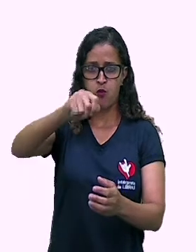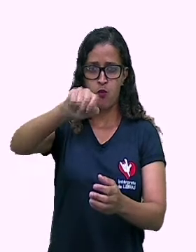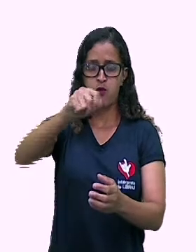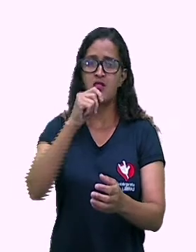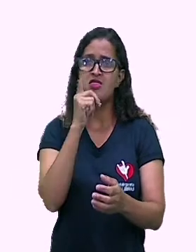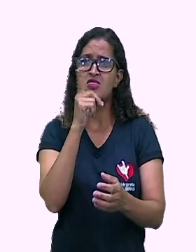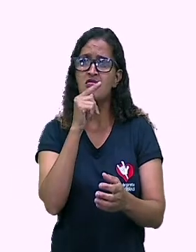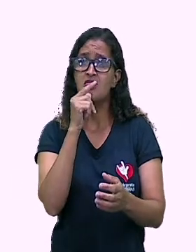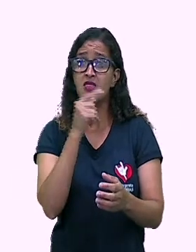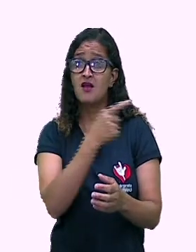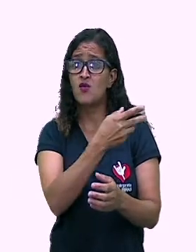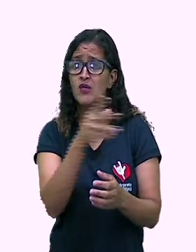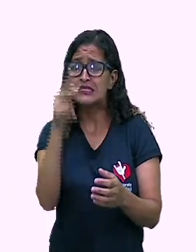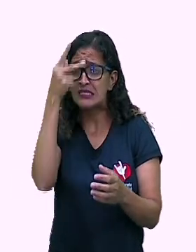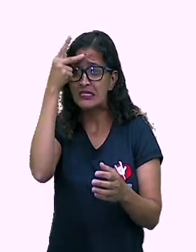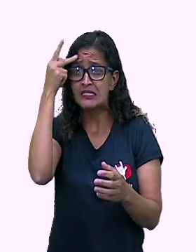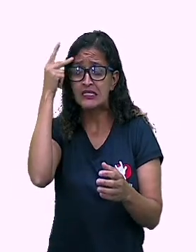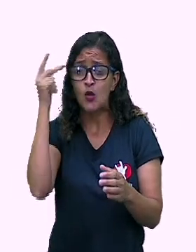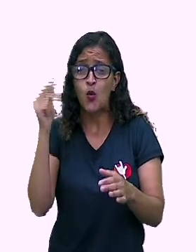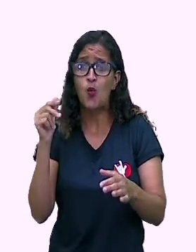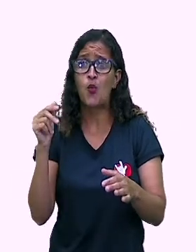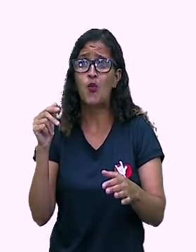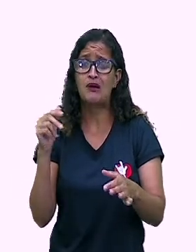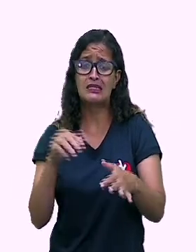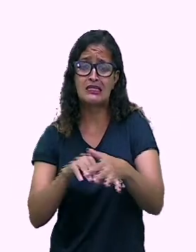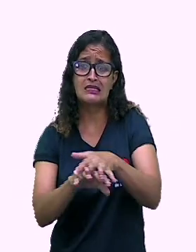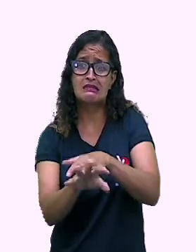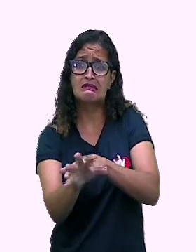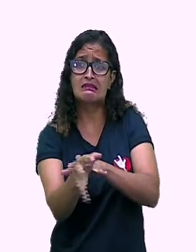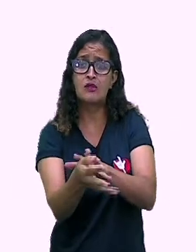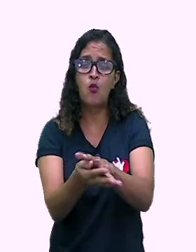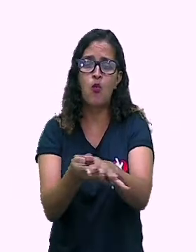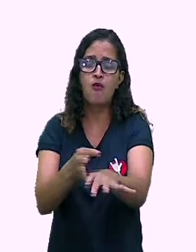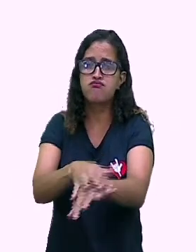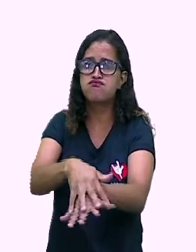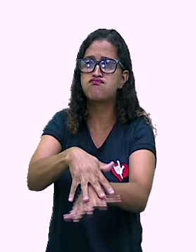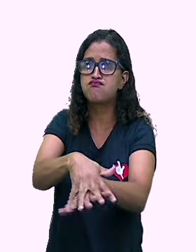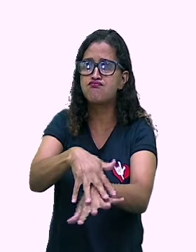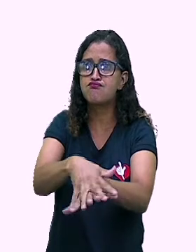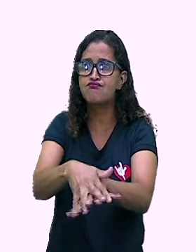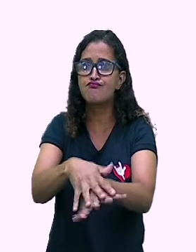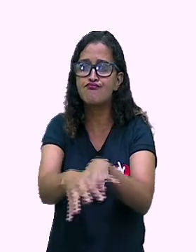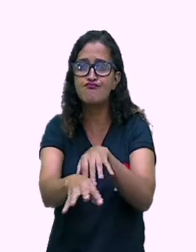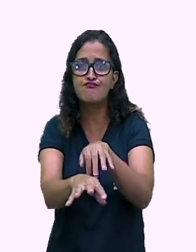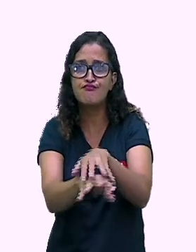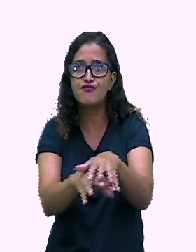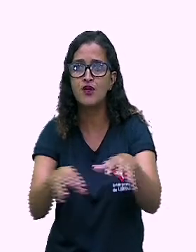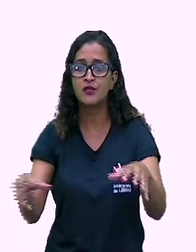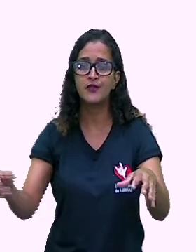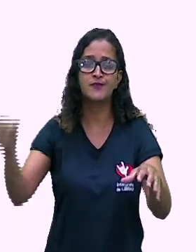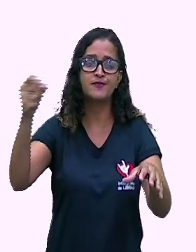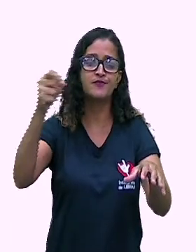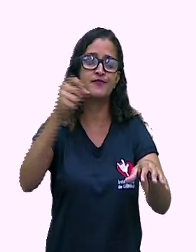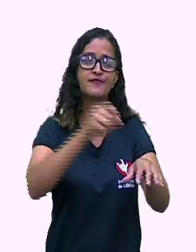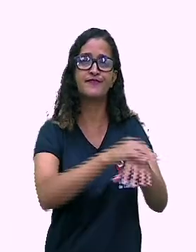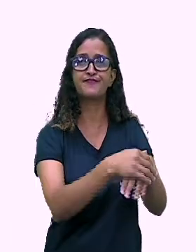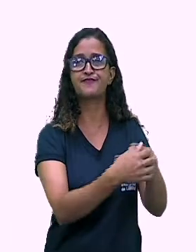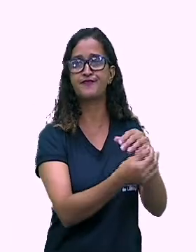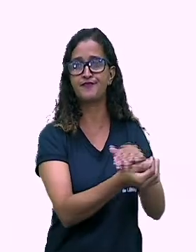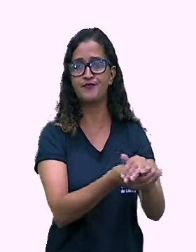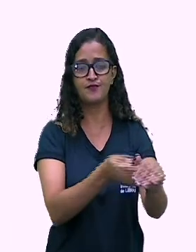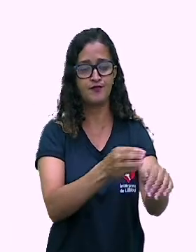o hábito de fazer a higiene das mãos, está lavando, está secando, o que acontece? Você